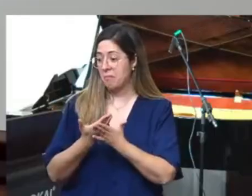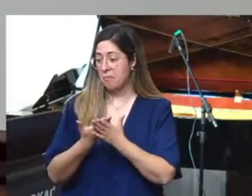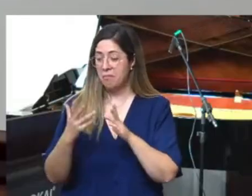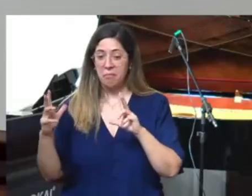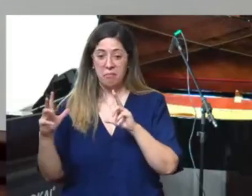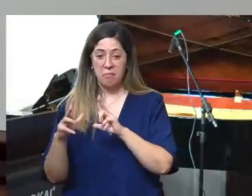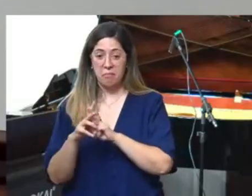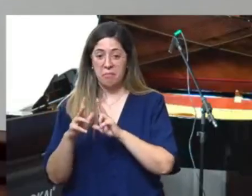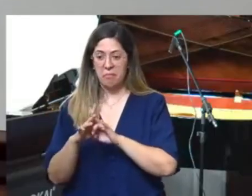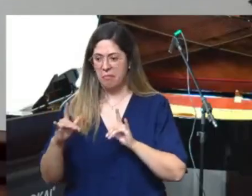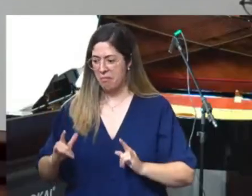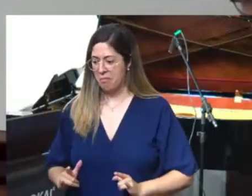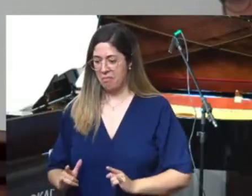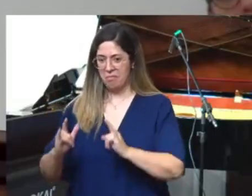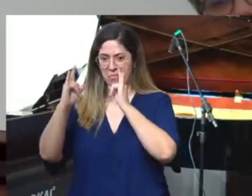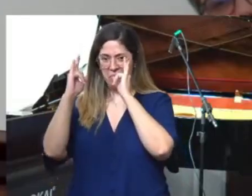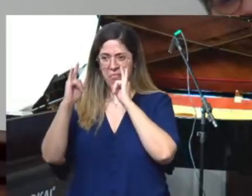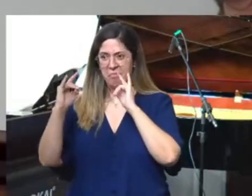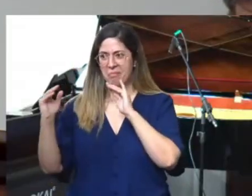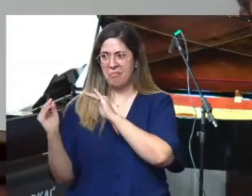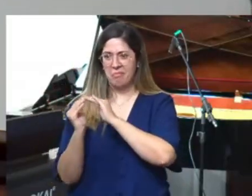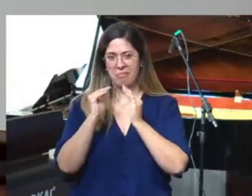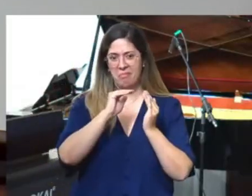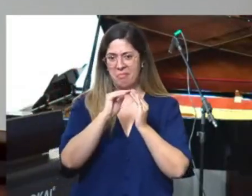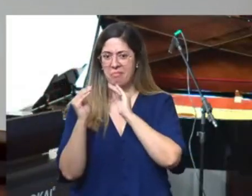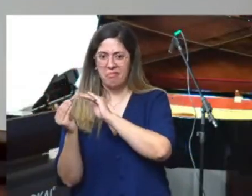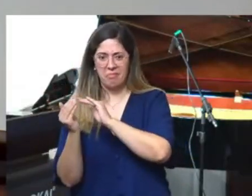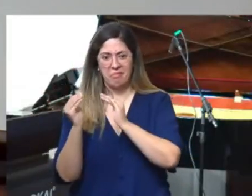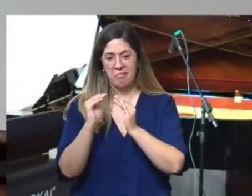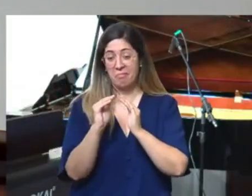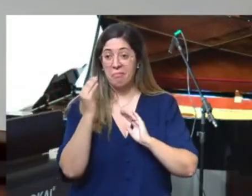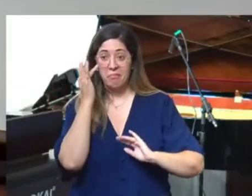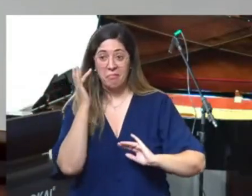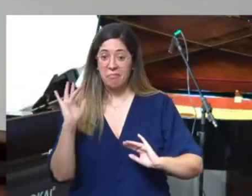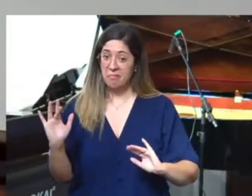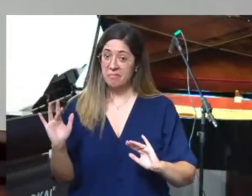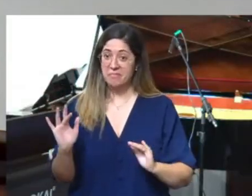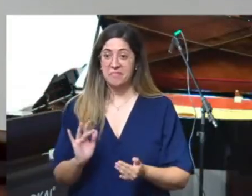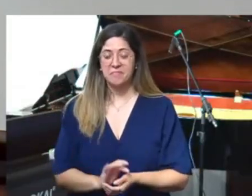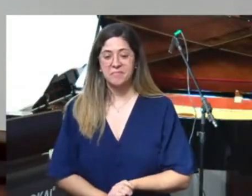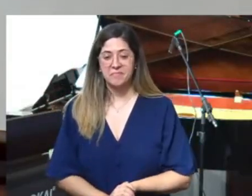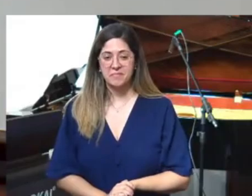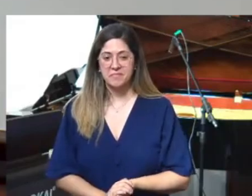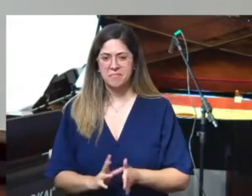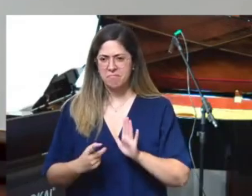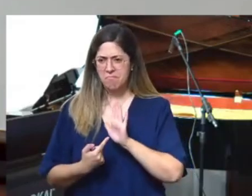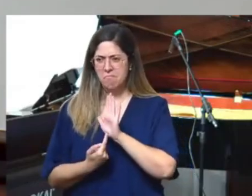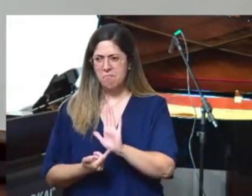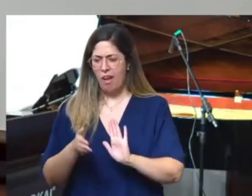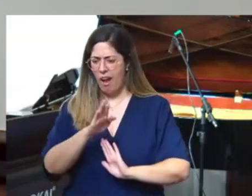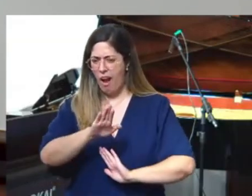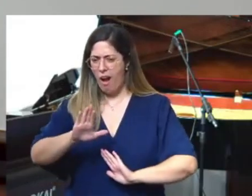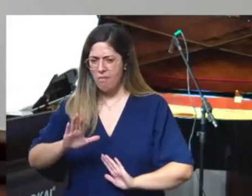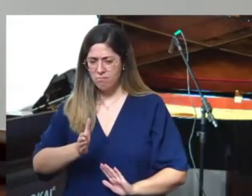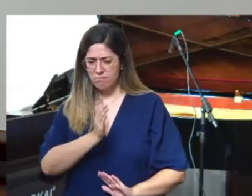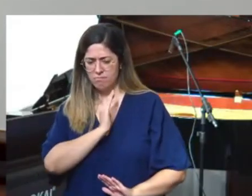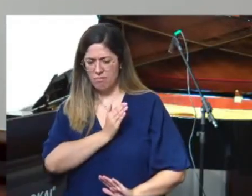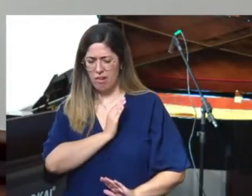brigando com os amiguinhos da vizinhança. Talvez um desenho que mostre essa criança com o